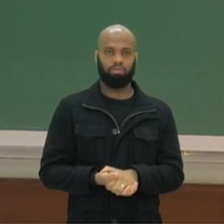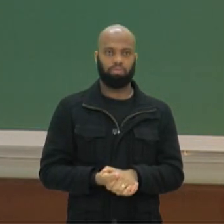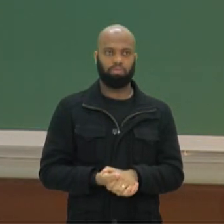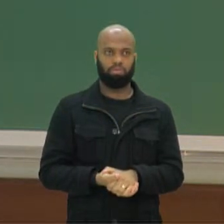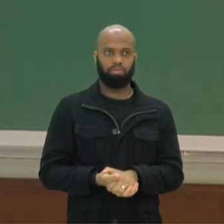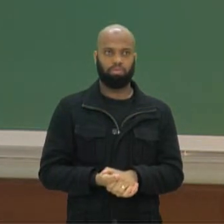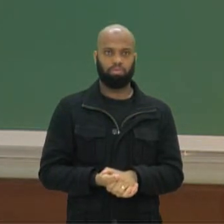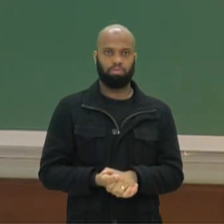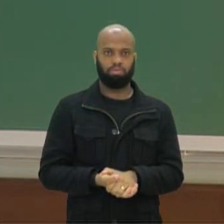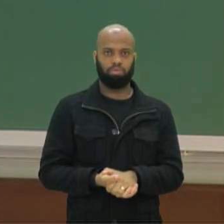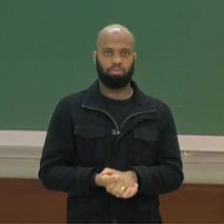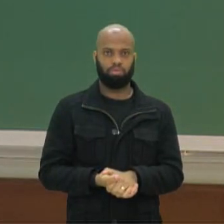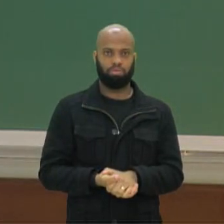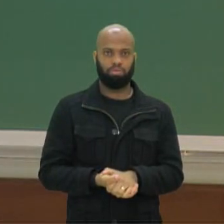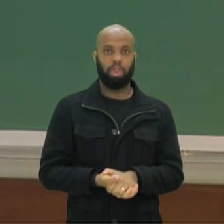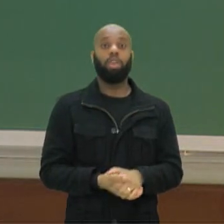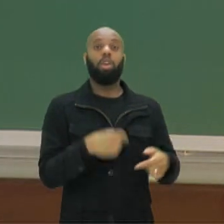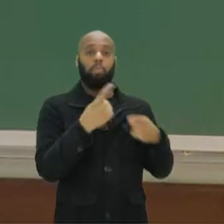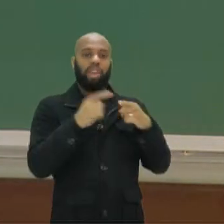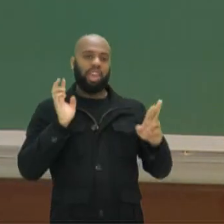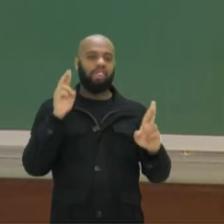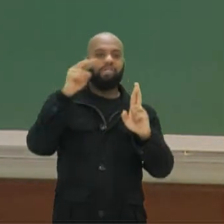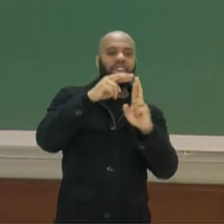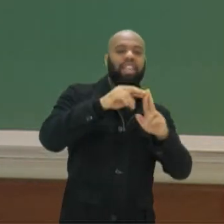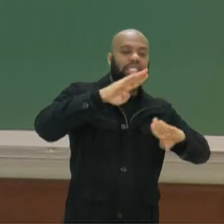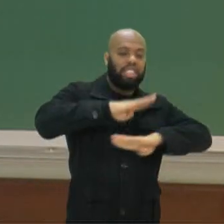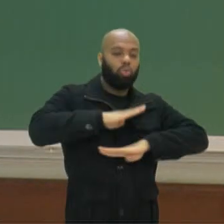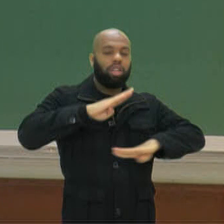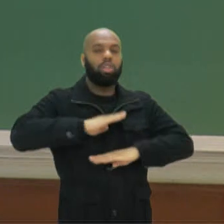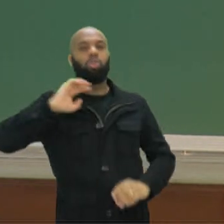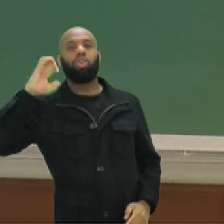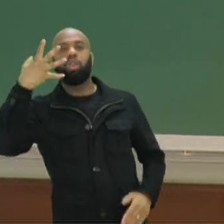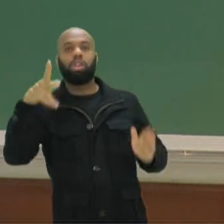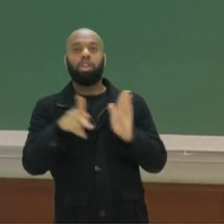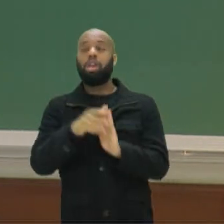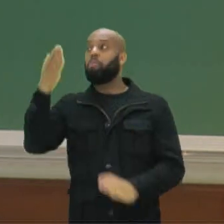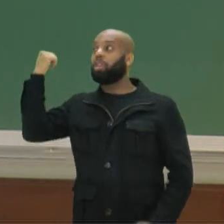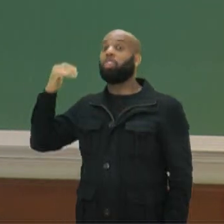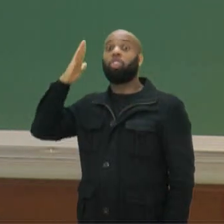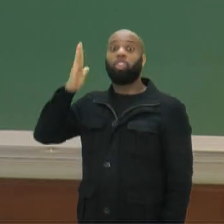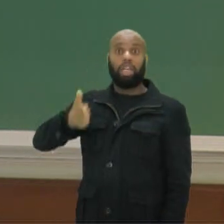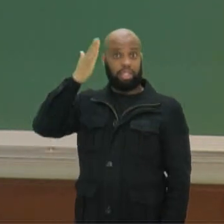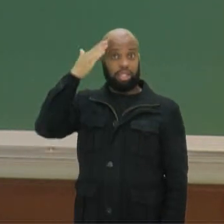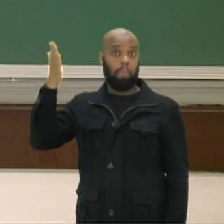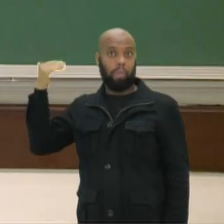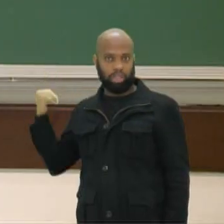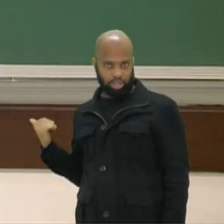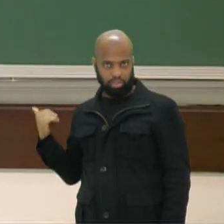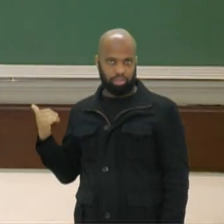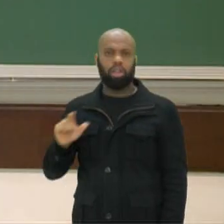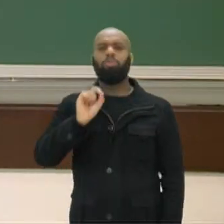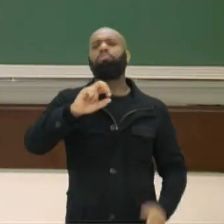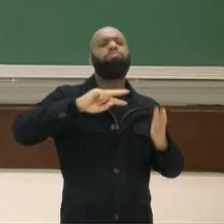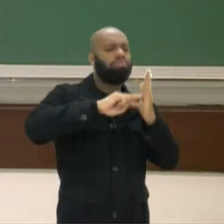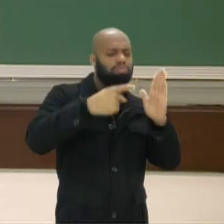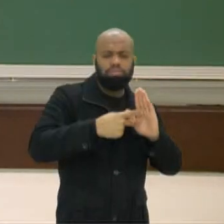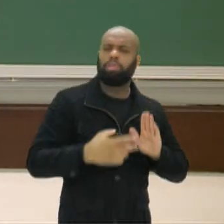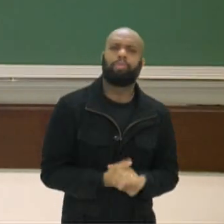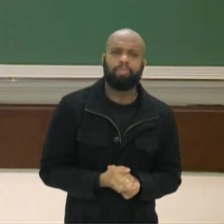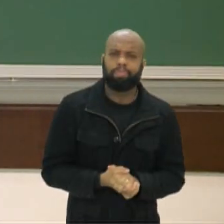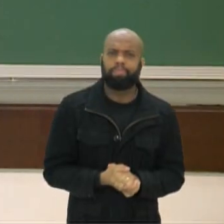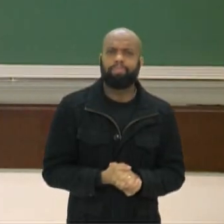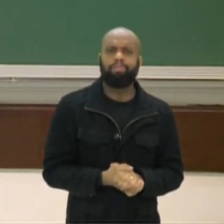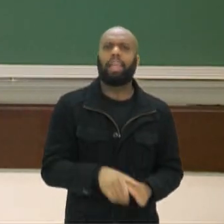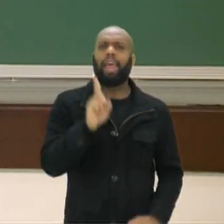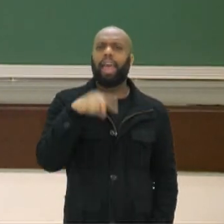the past. Para se referir a uma situação que aconteceu num tempo definido no passado. O que isso significa? Quando eu